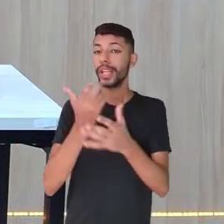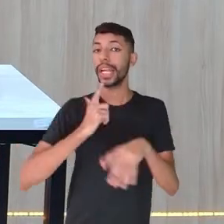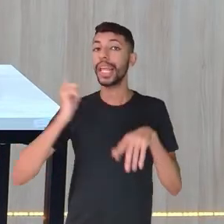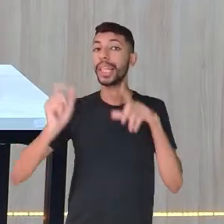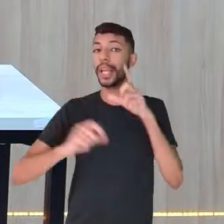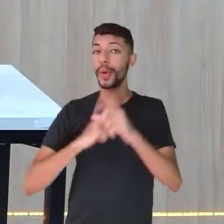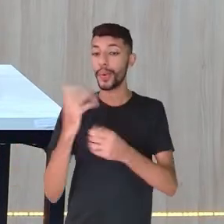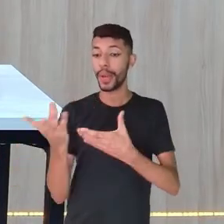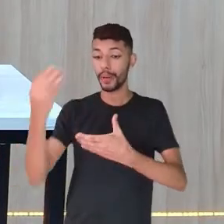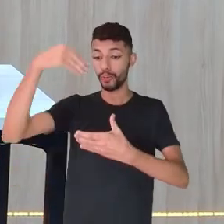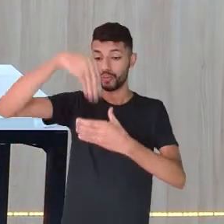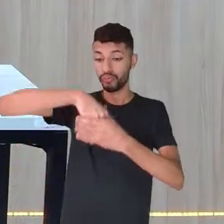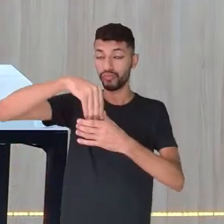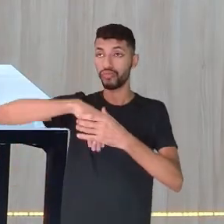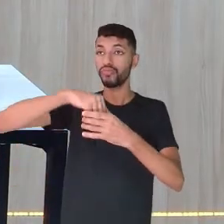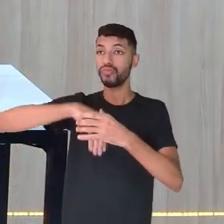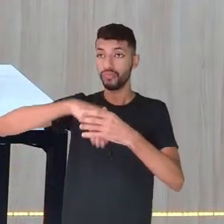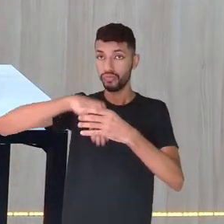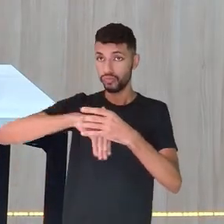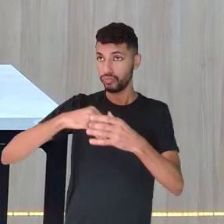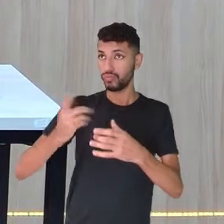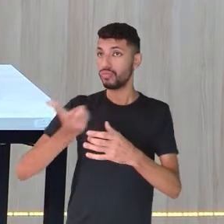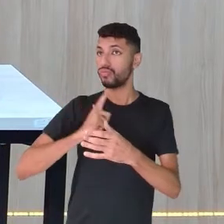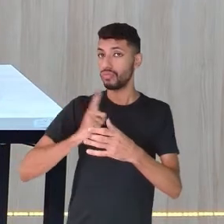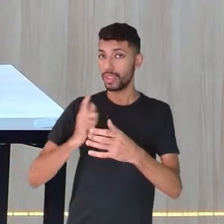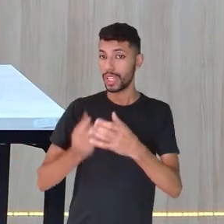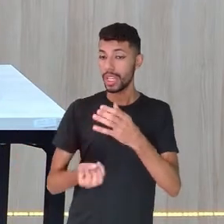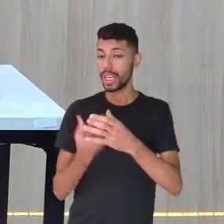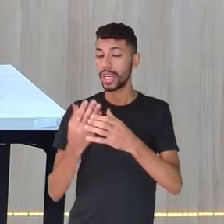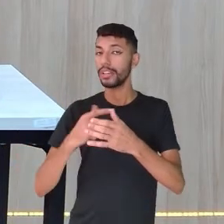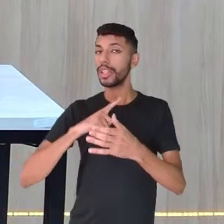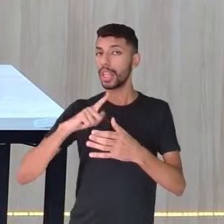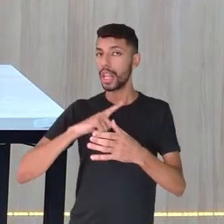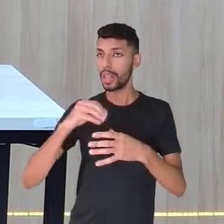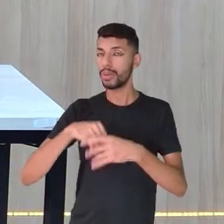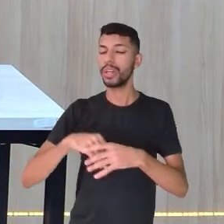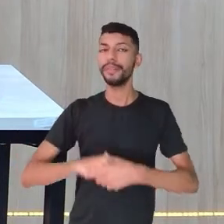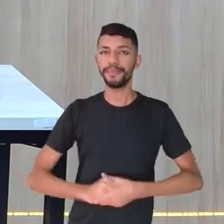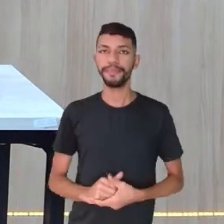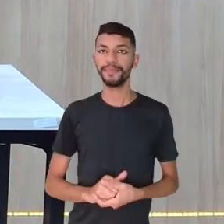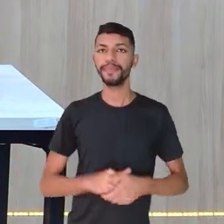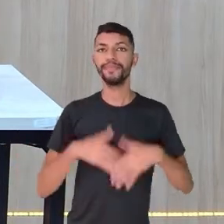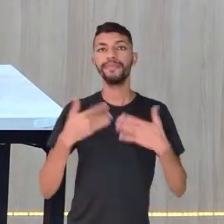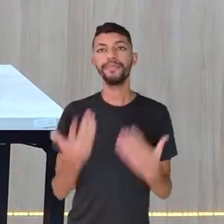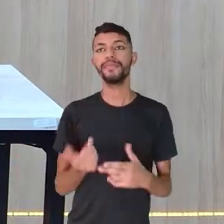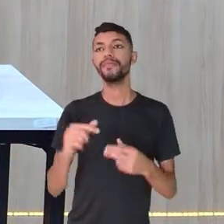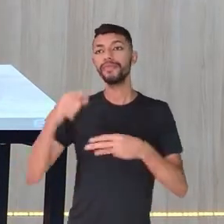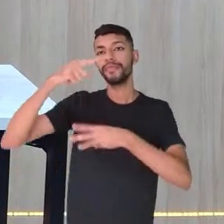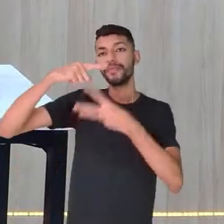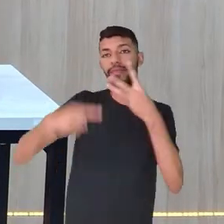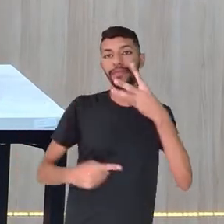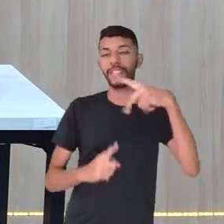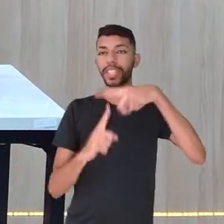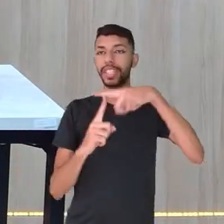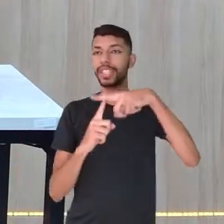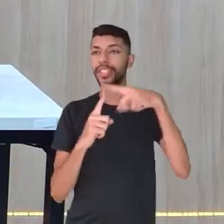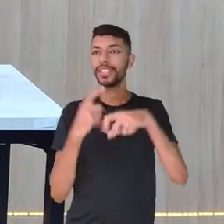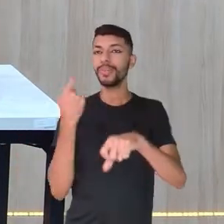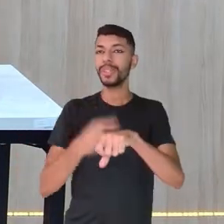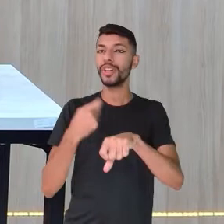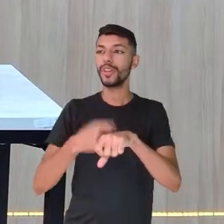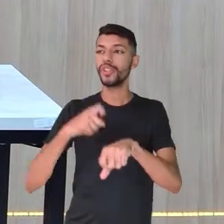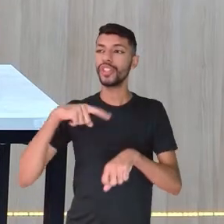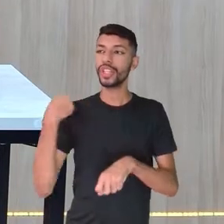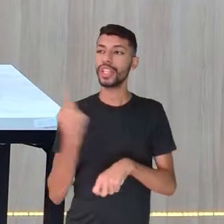parte também, a rocha magmática que se formou na parte interna do vulcão. Então, são esses 3 tipos de rocha que nós vamos